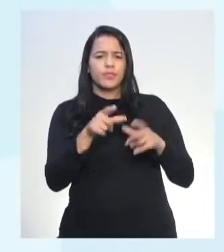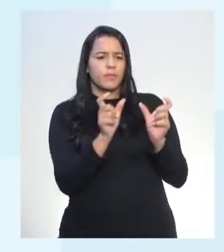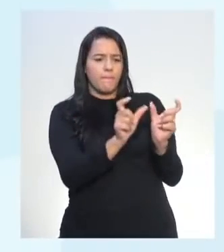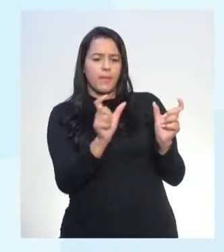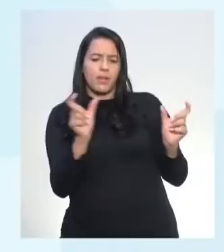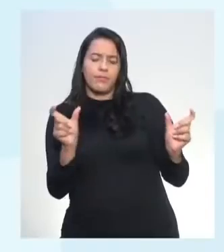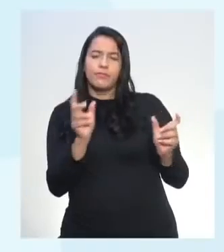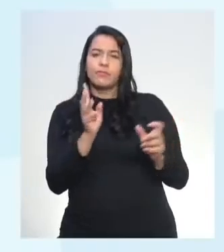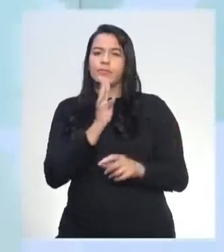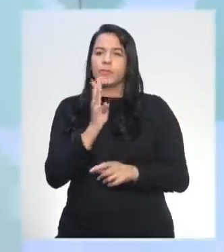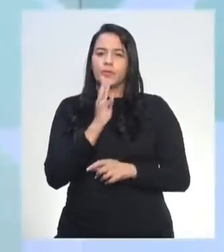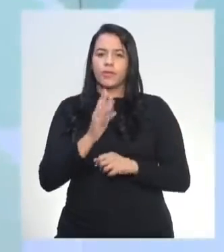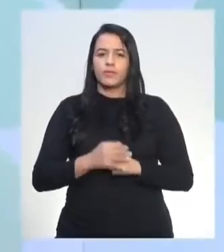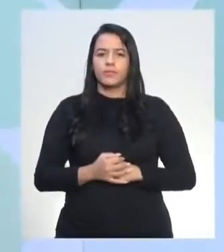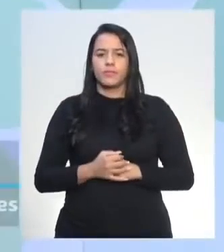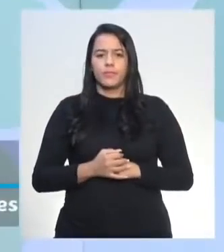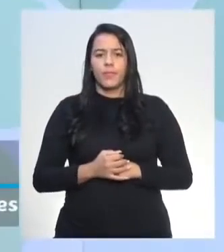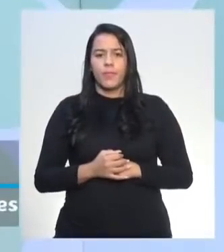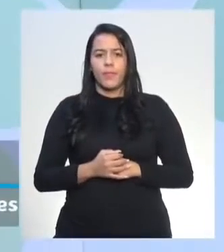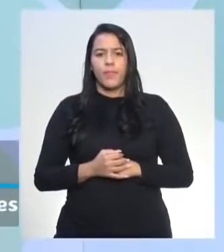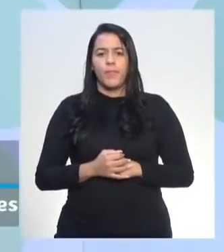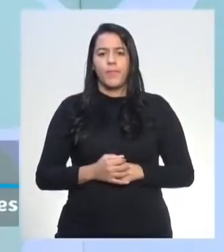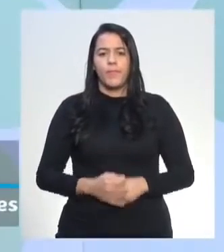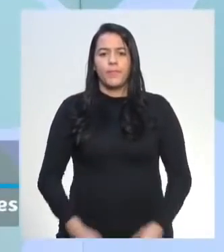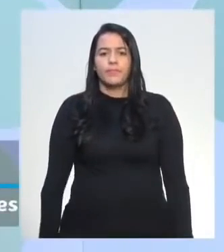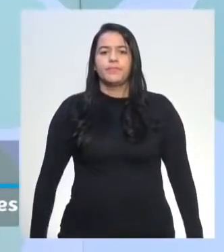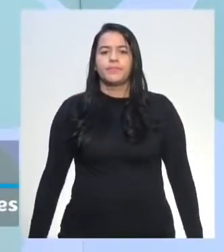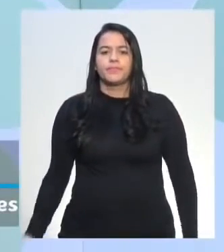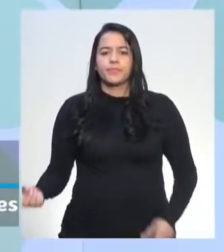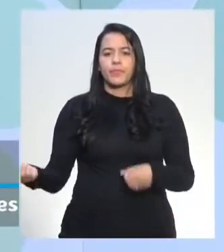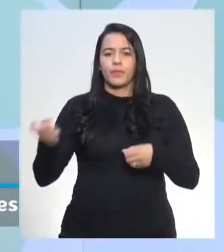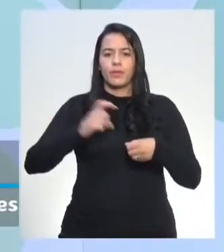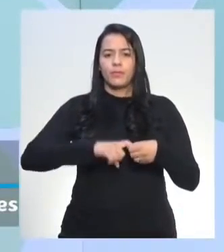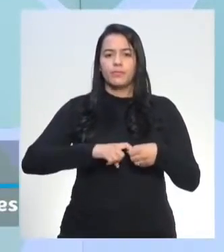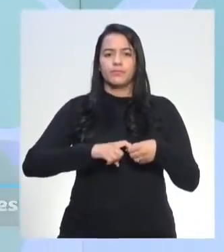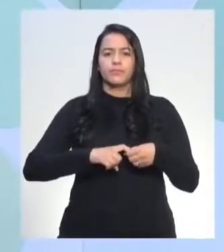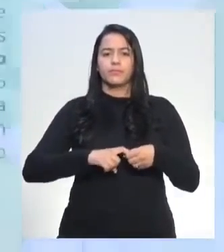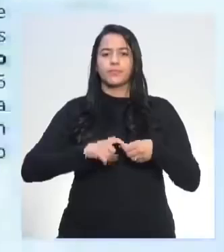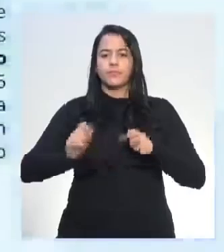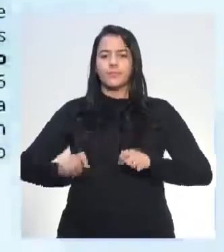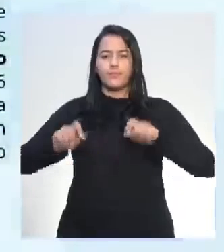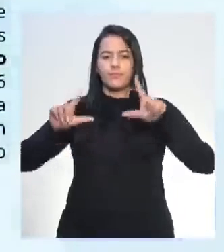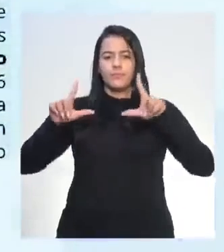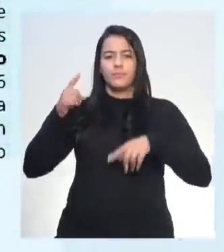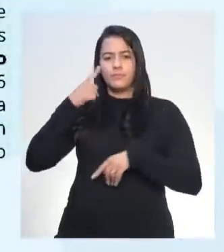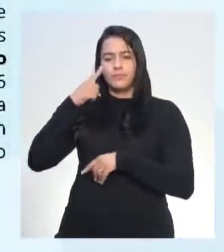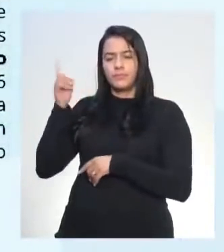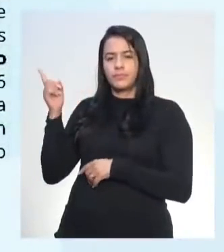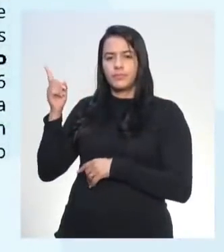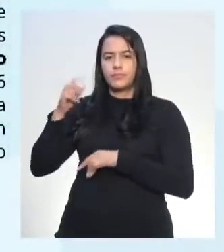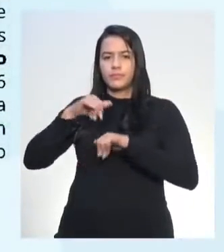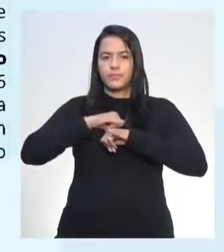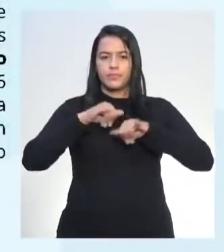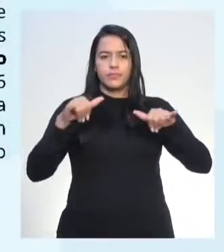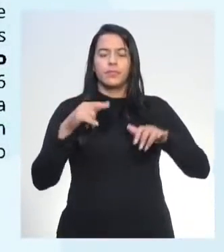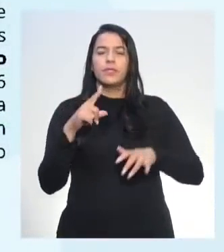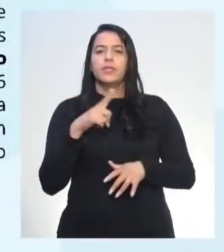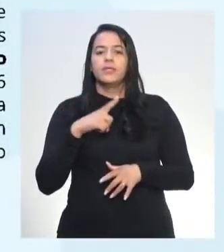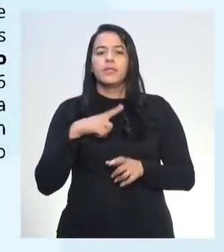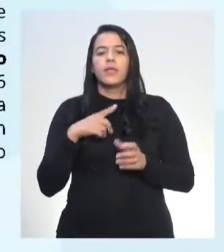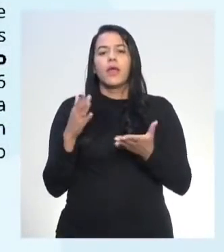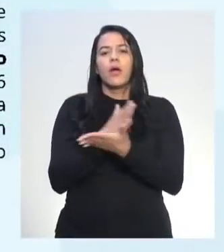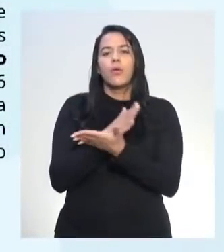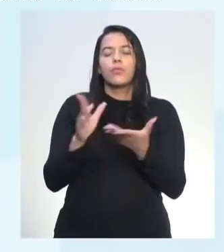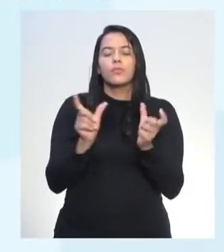notícia... Volta para mim aqui, só para eu dar uma corrida e voltar para eles lá. Ó. A primeira notícia é essa. Tem palavras aí